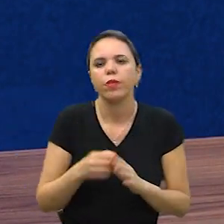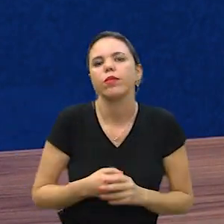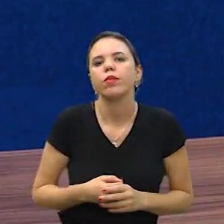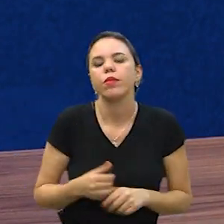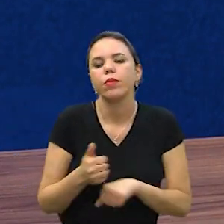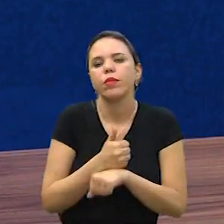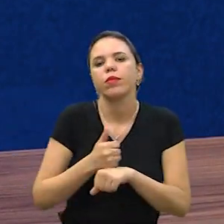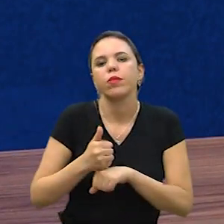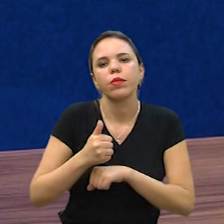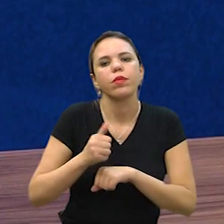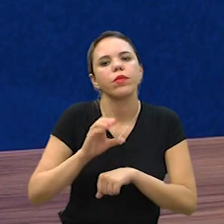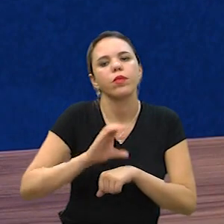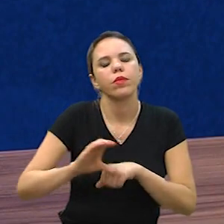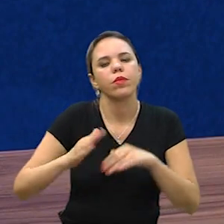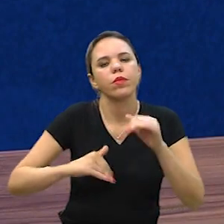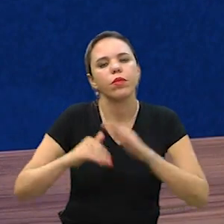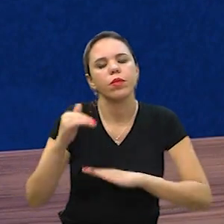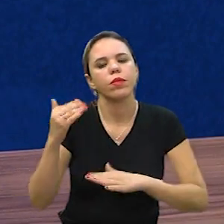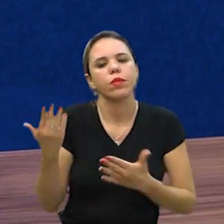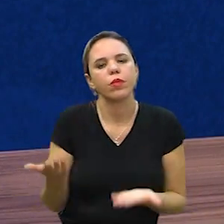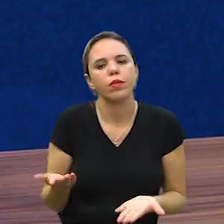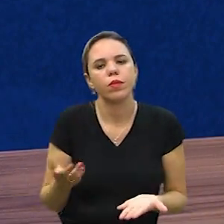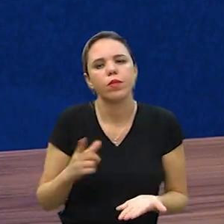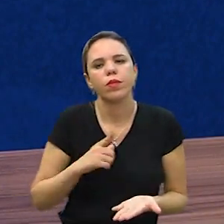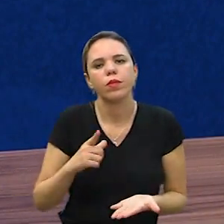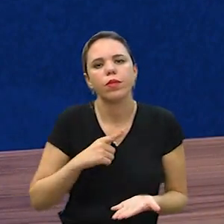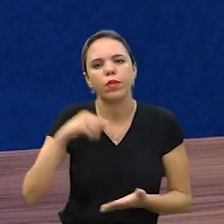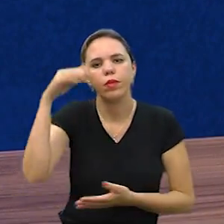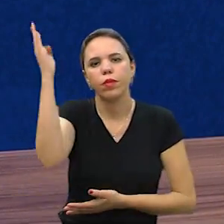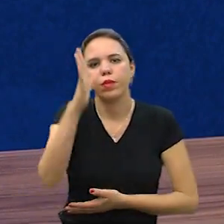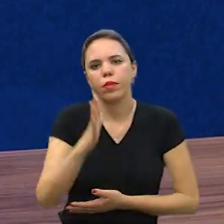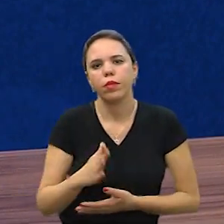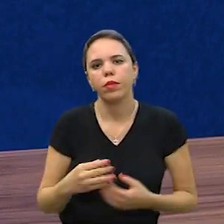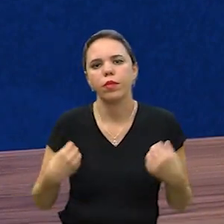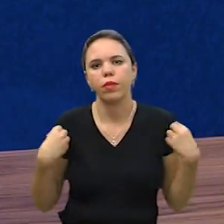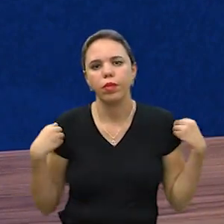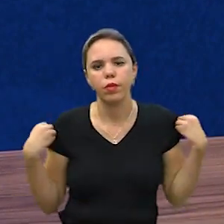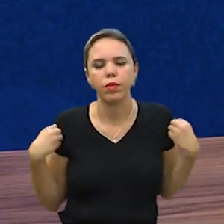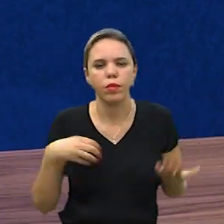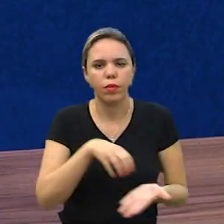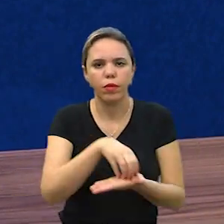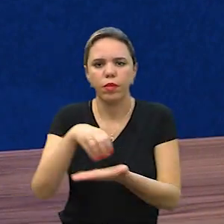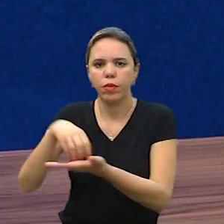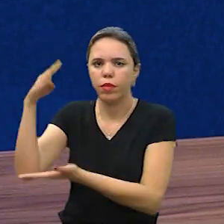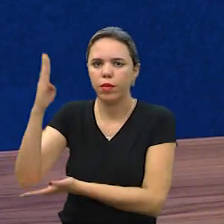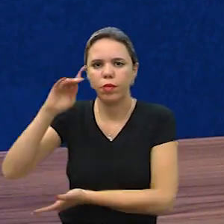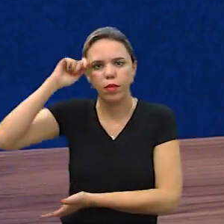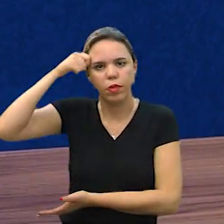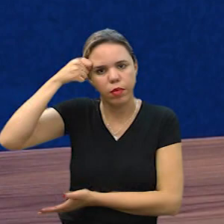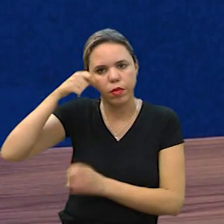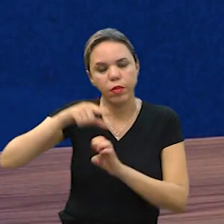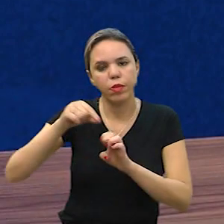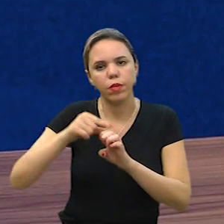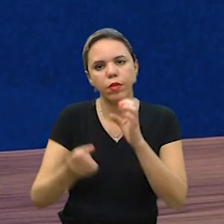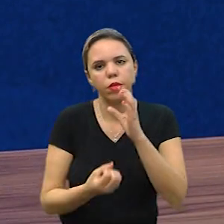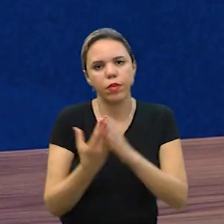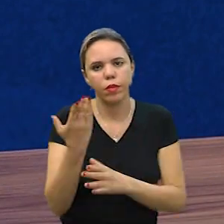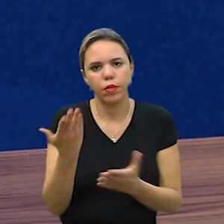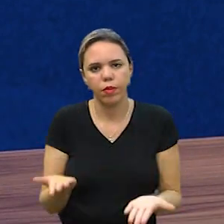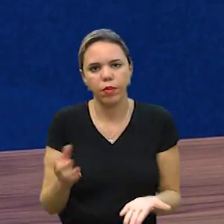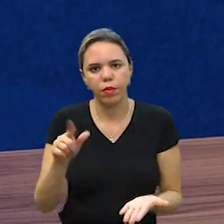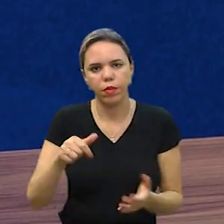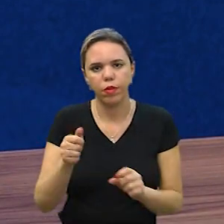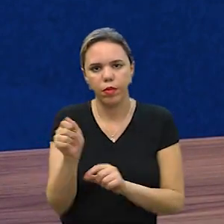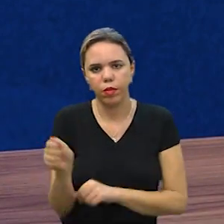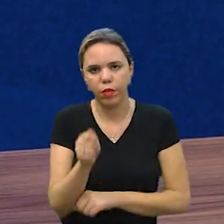pouco mais assim profissionalizante, porque olha, a gente tem no Brasil, inclusive, a Rede Brasil